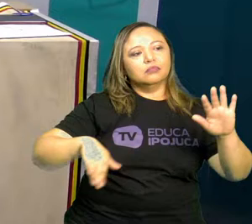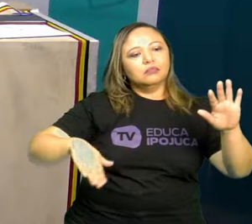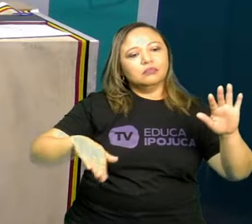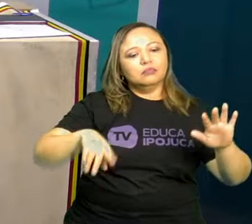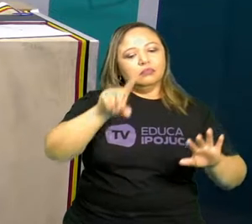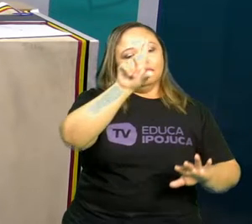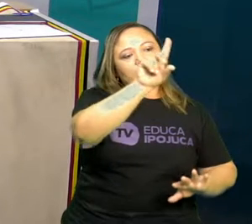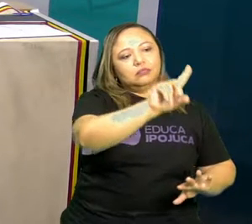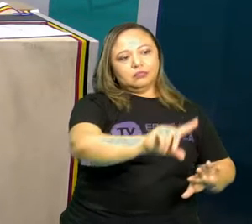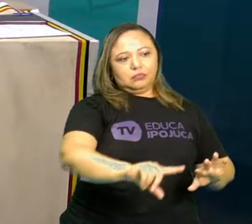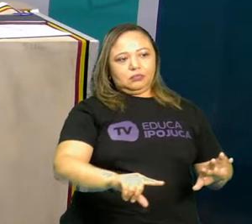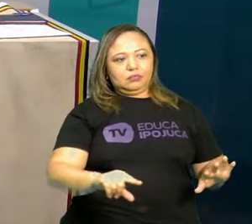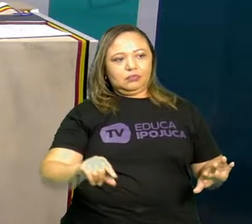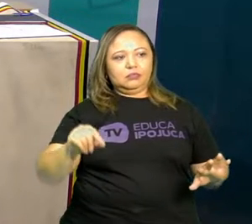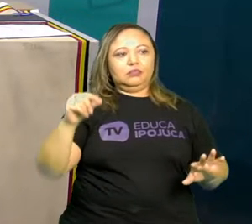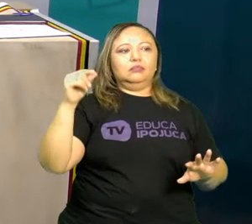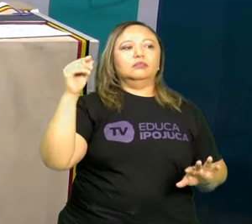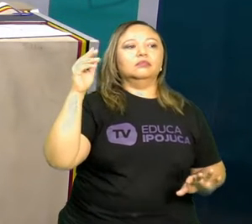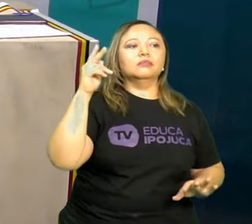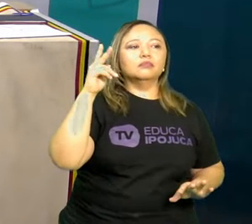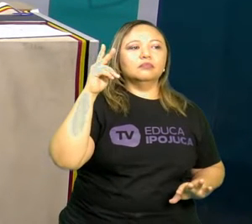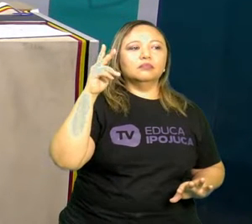nadar, eu tirava